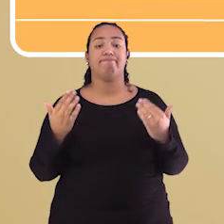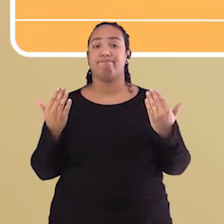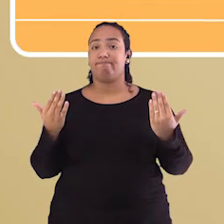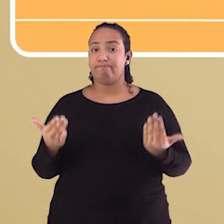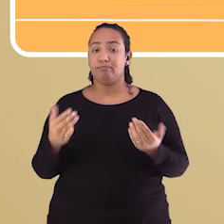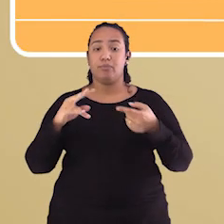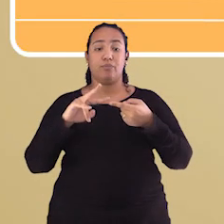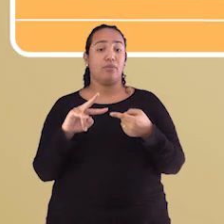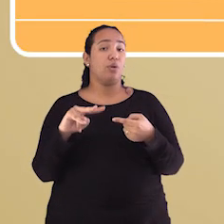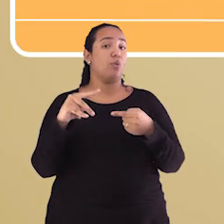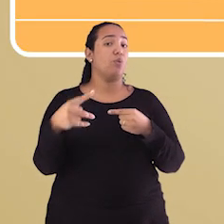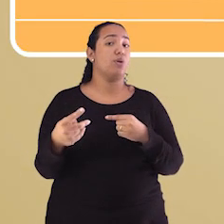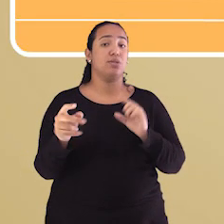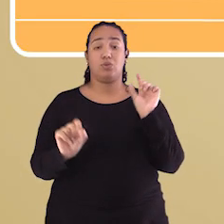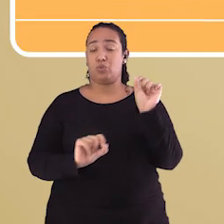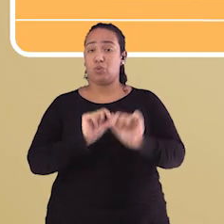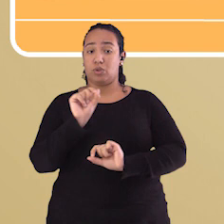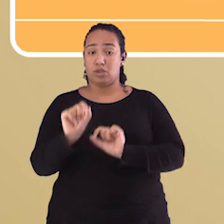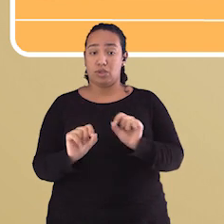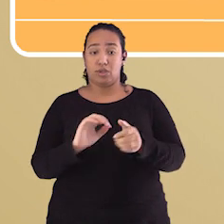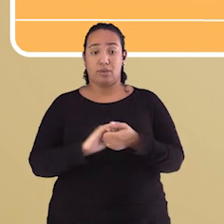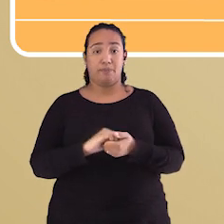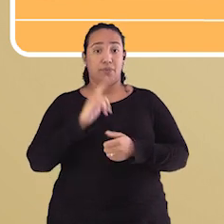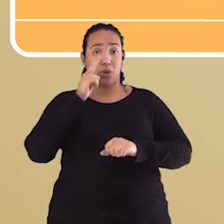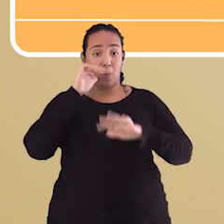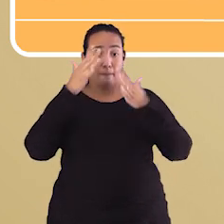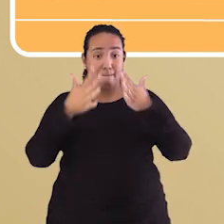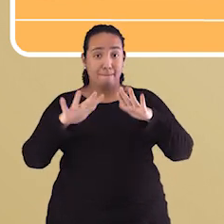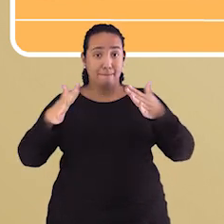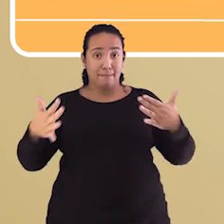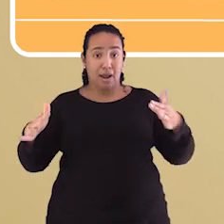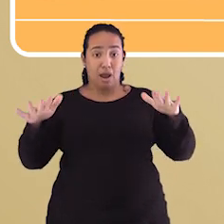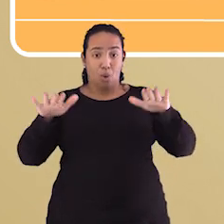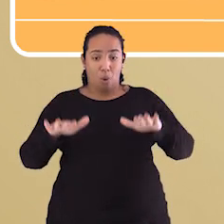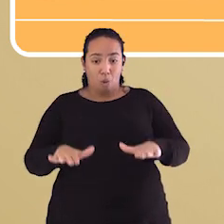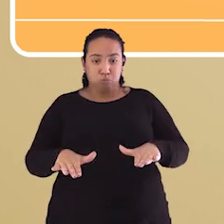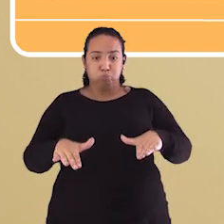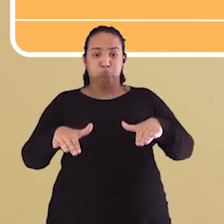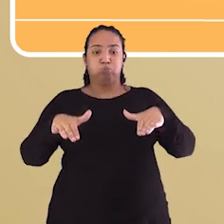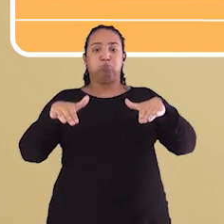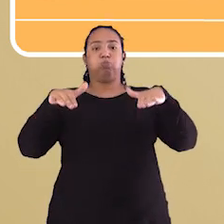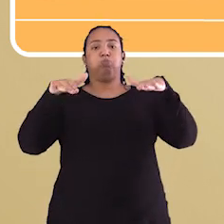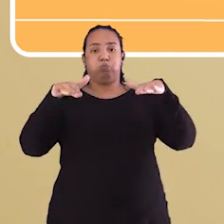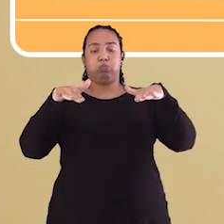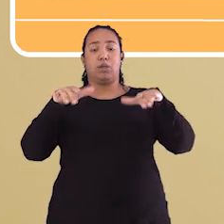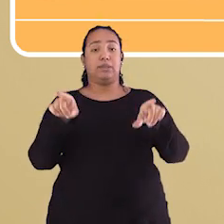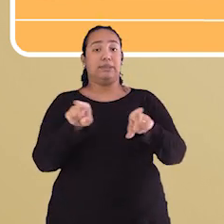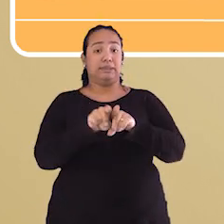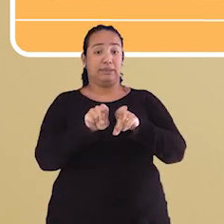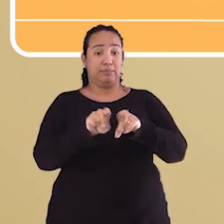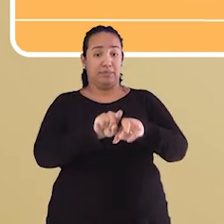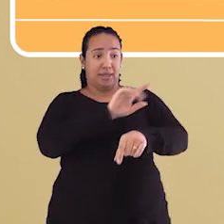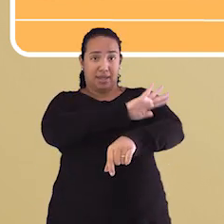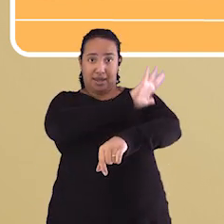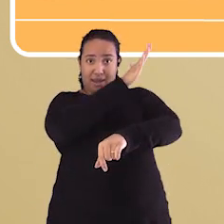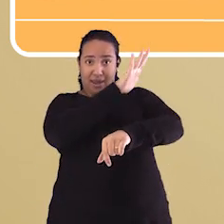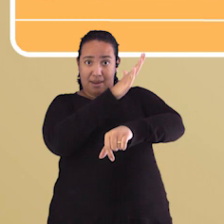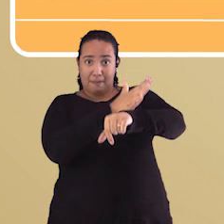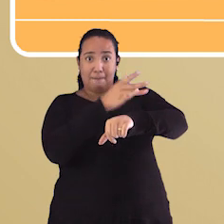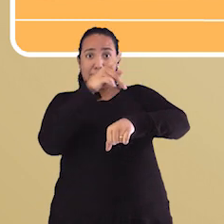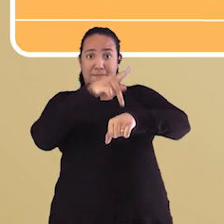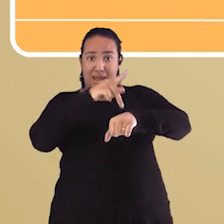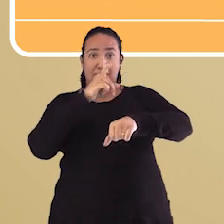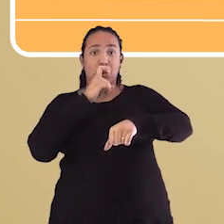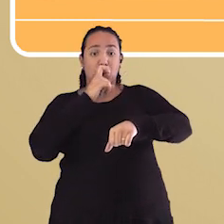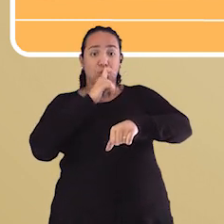As consequências serão o aumento no nível do mar e o derretimento das geleiras, ele contribui para o aumento